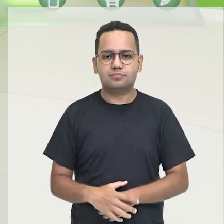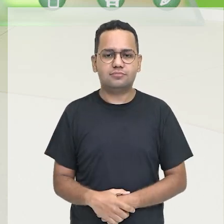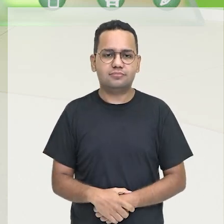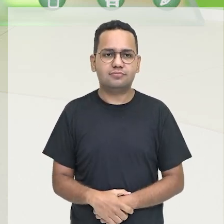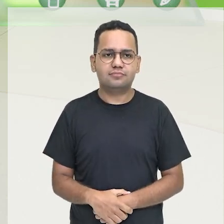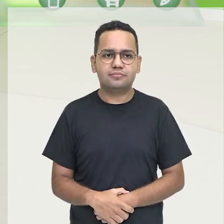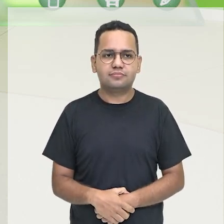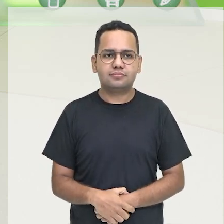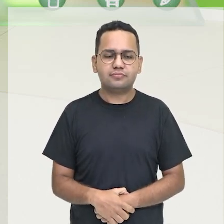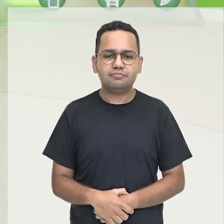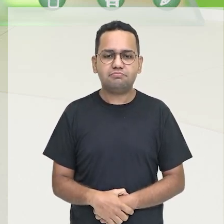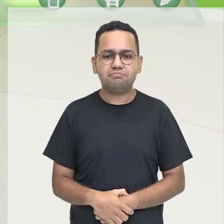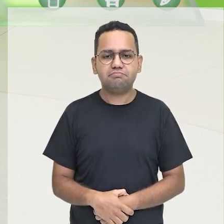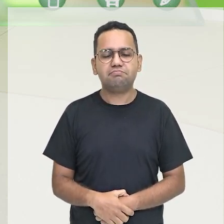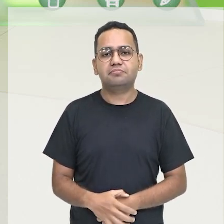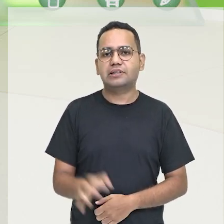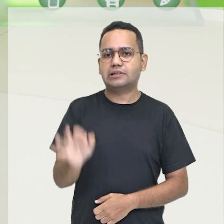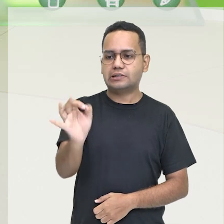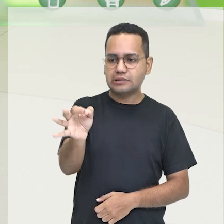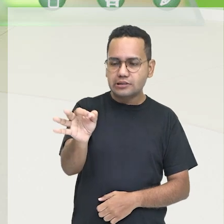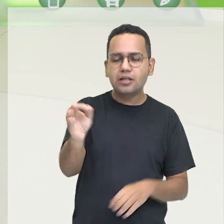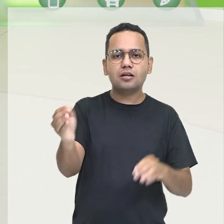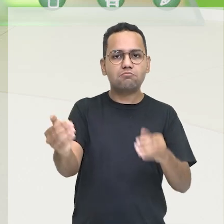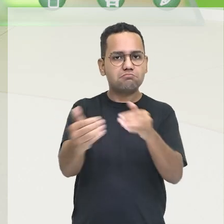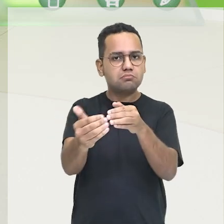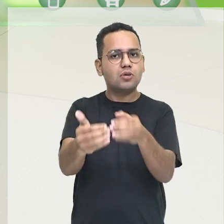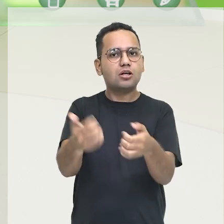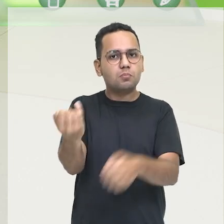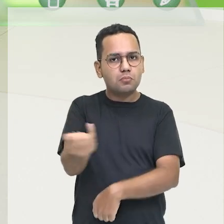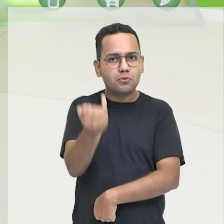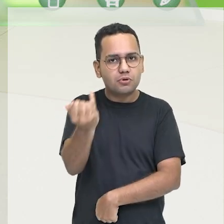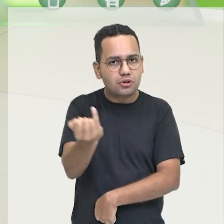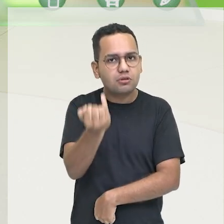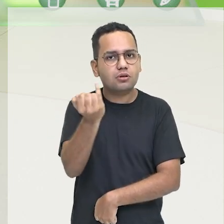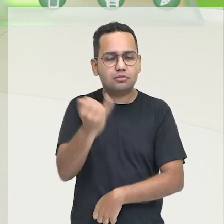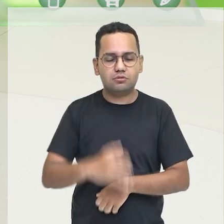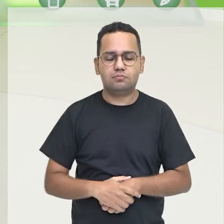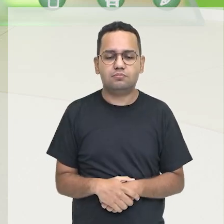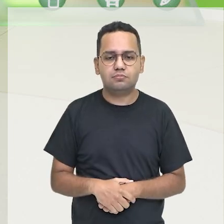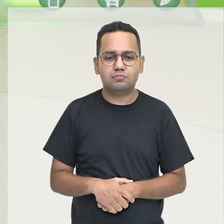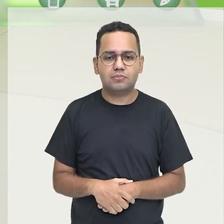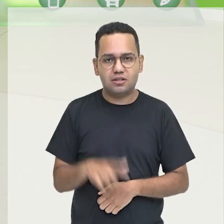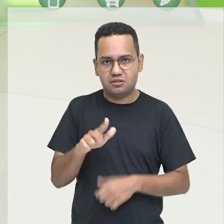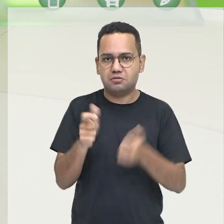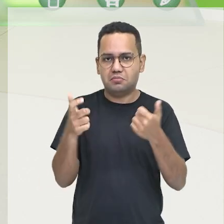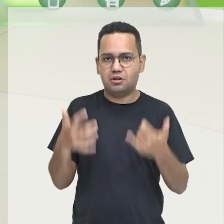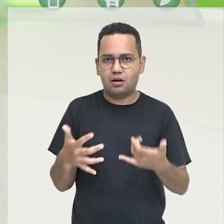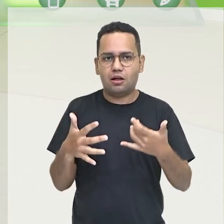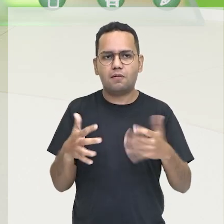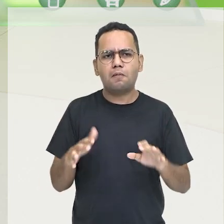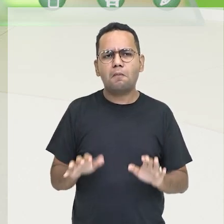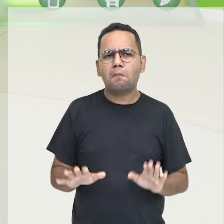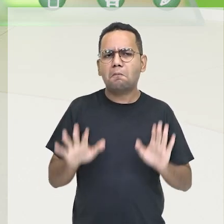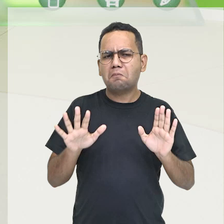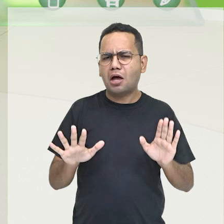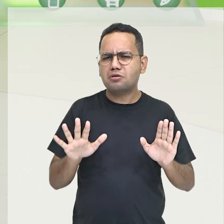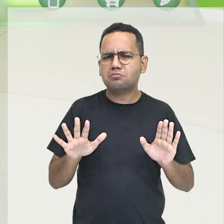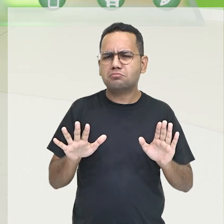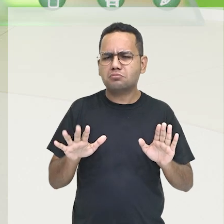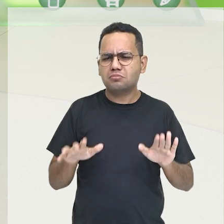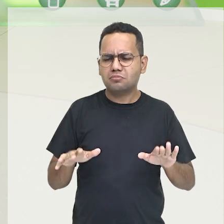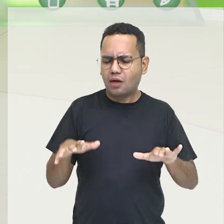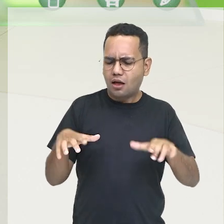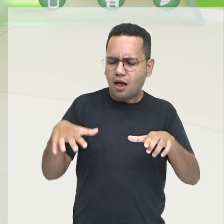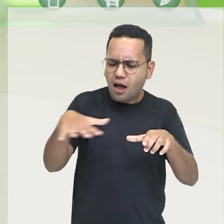muito bem então nós temos essa pergunta muito relevante aí né perguntando qual é a questão do